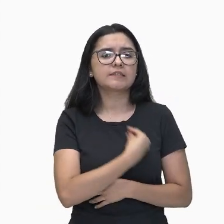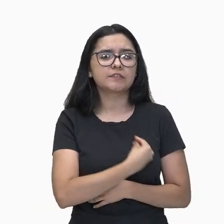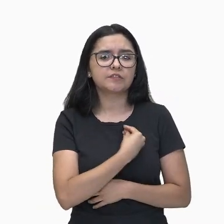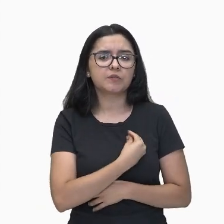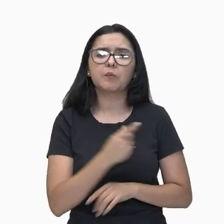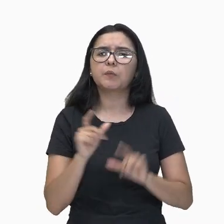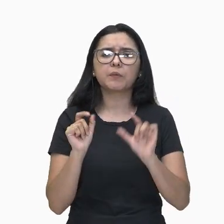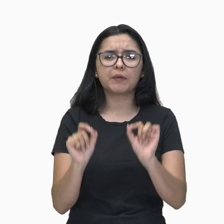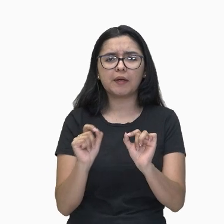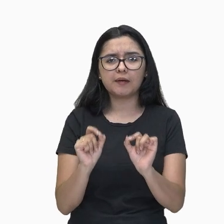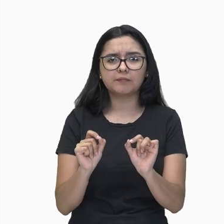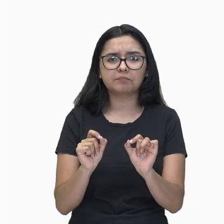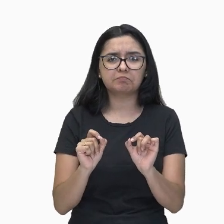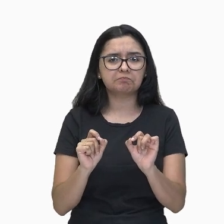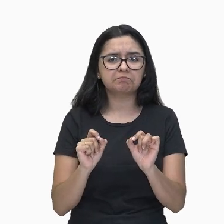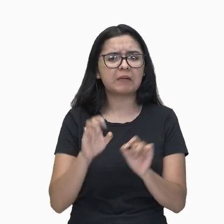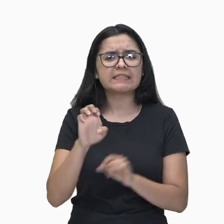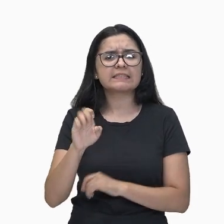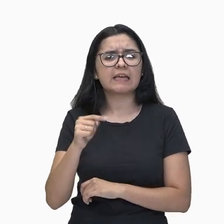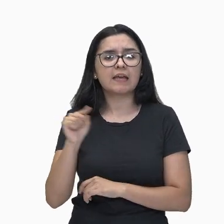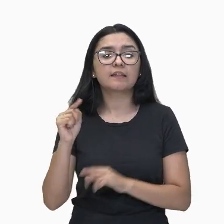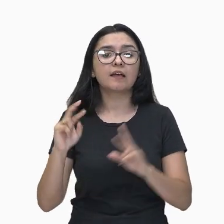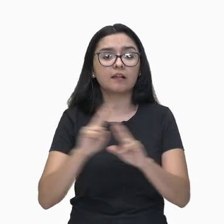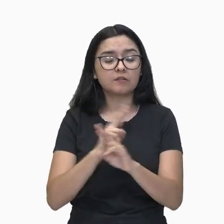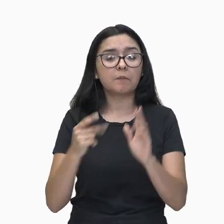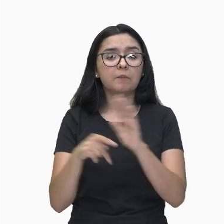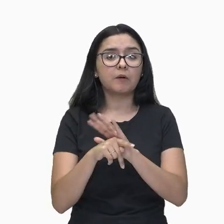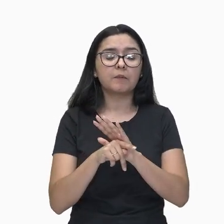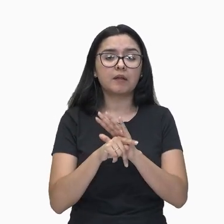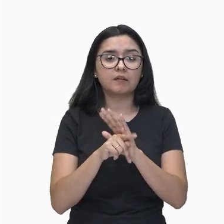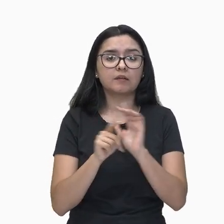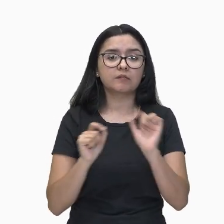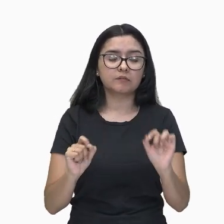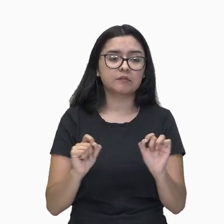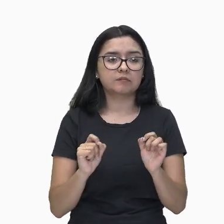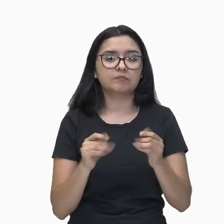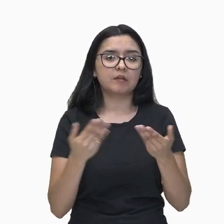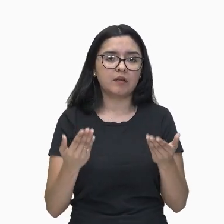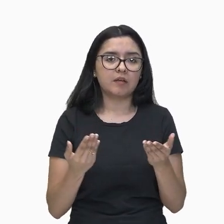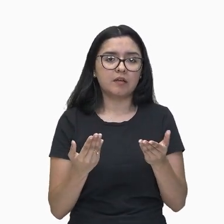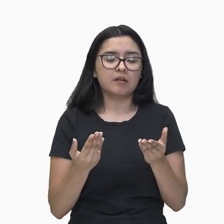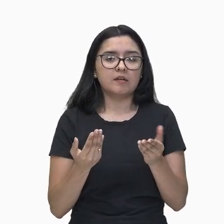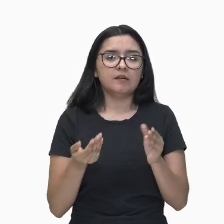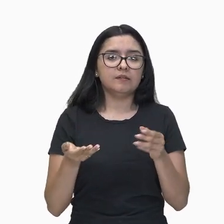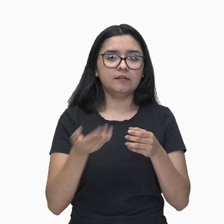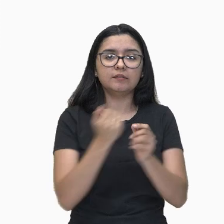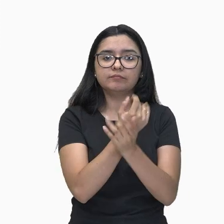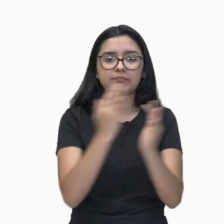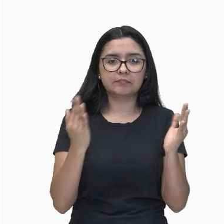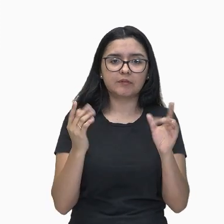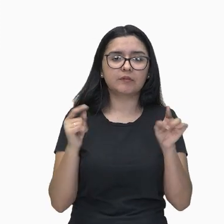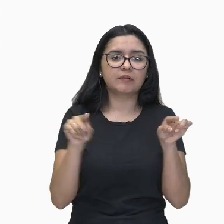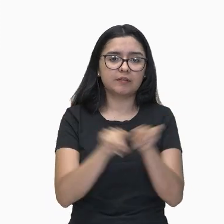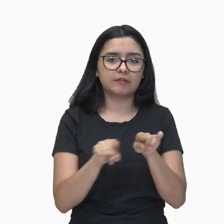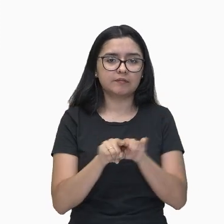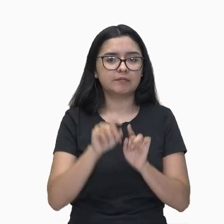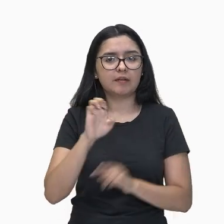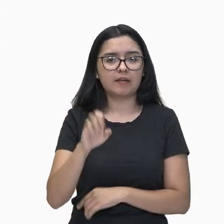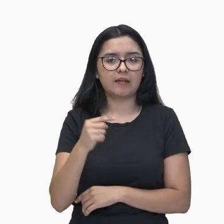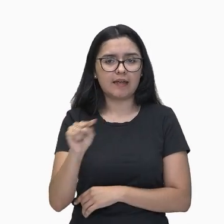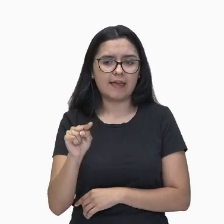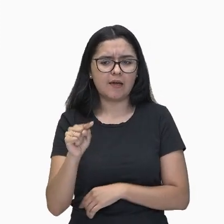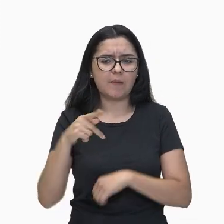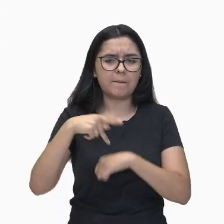é, esse também está relacionado com a natureza própria de alguma coisa. Uma coisa isso é uma